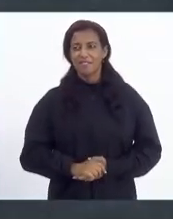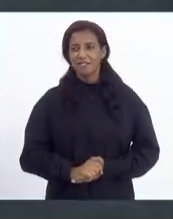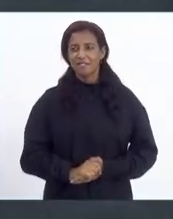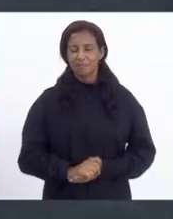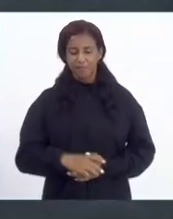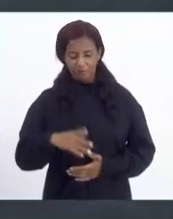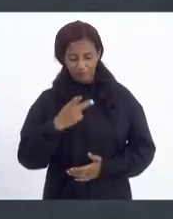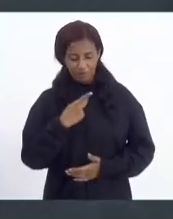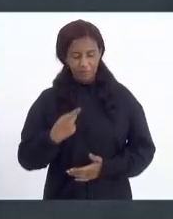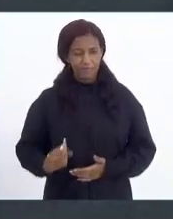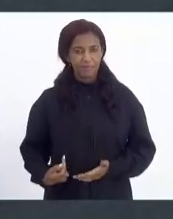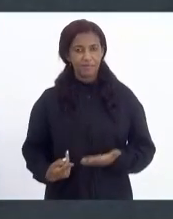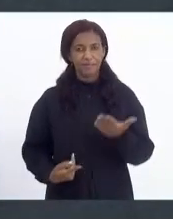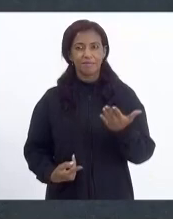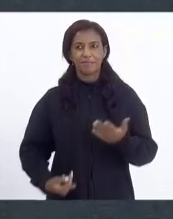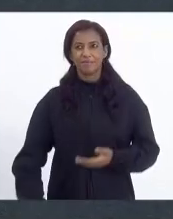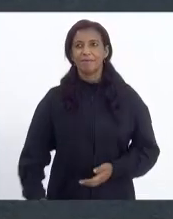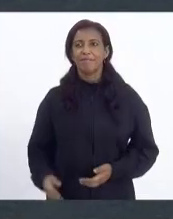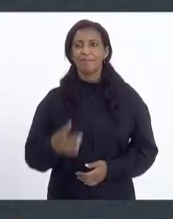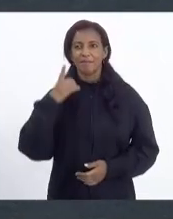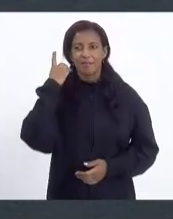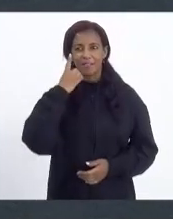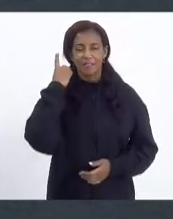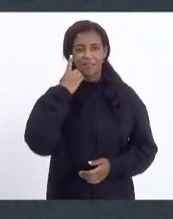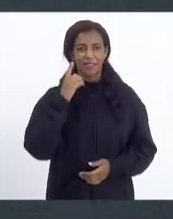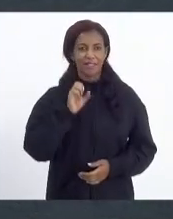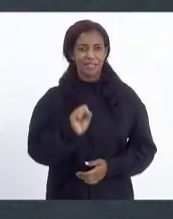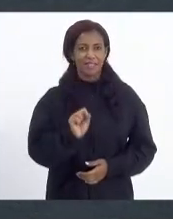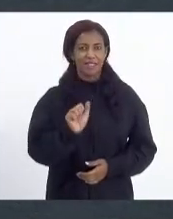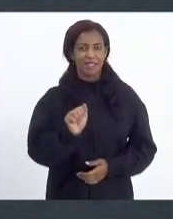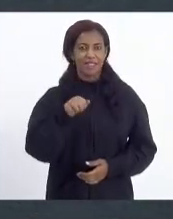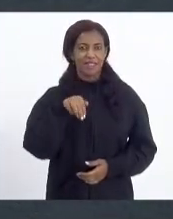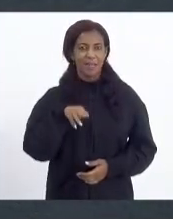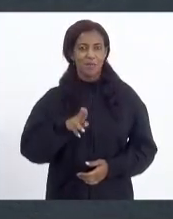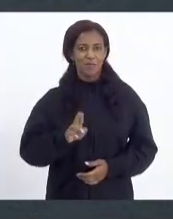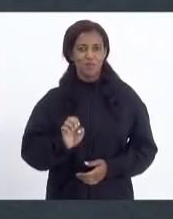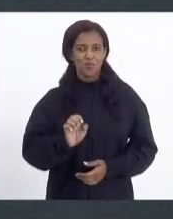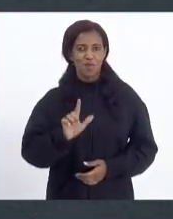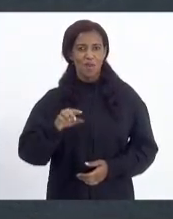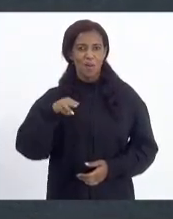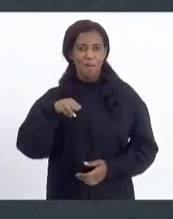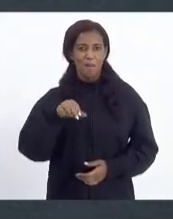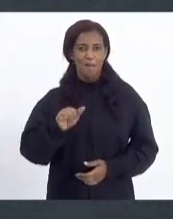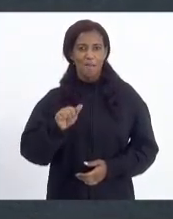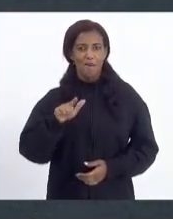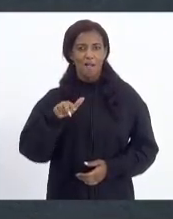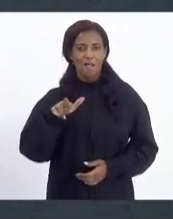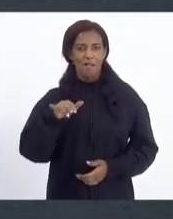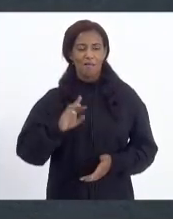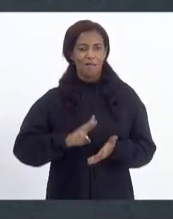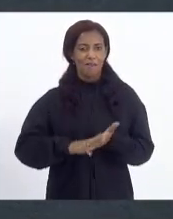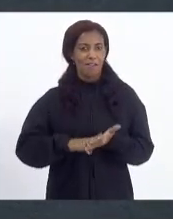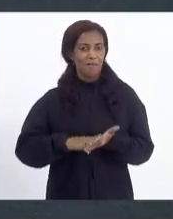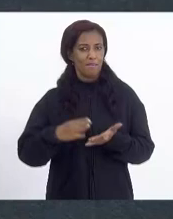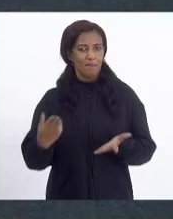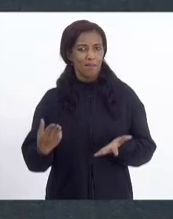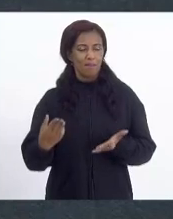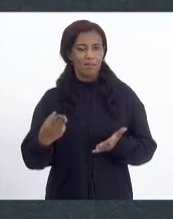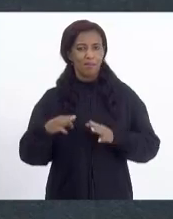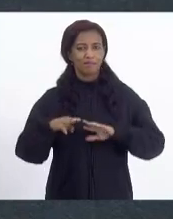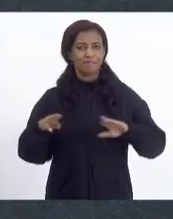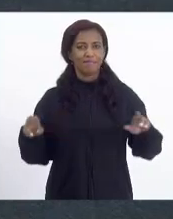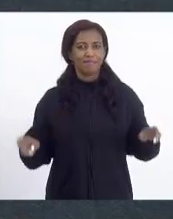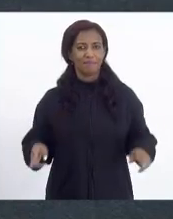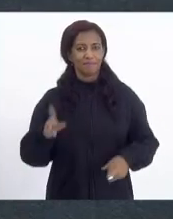é só Presidente Deputado Samuel vai lavar faia o membro da mesa diretora